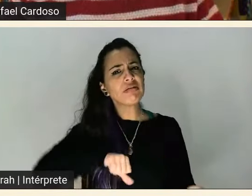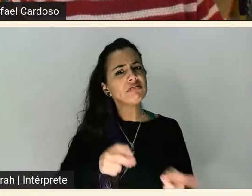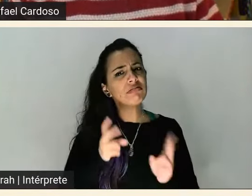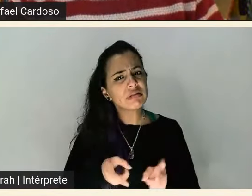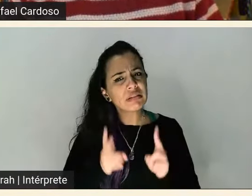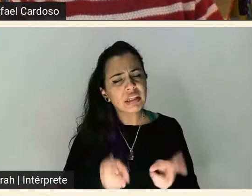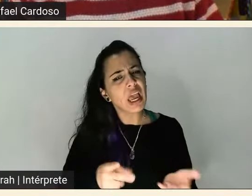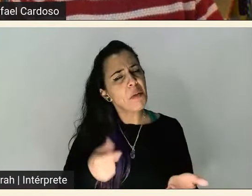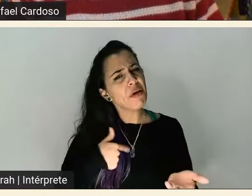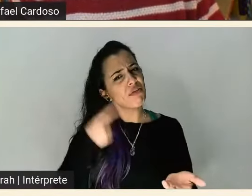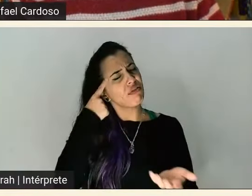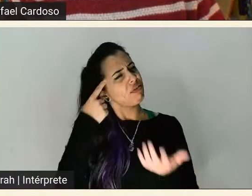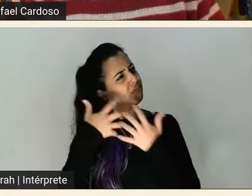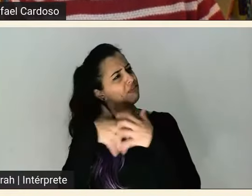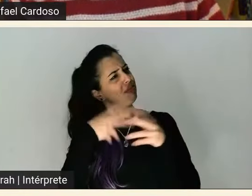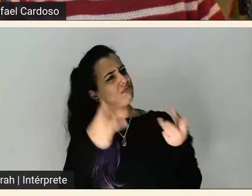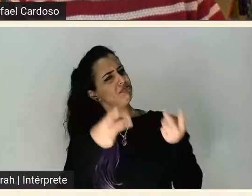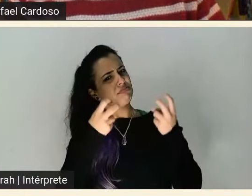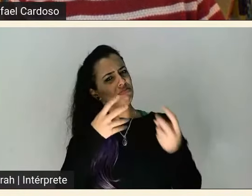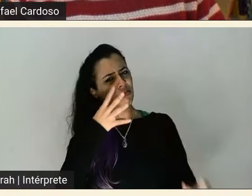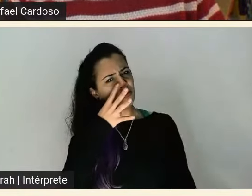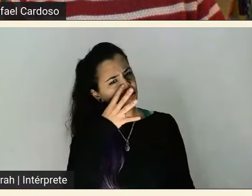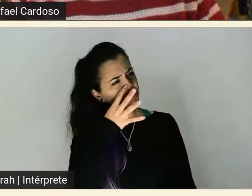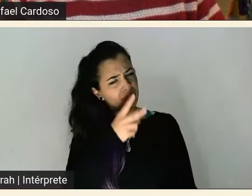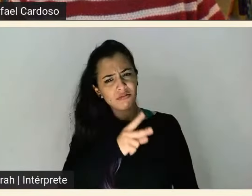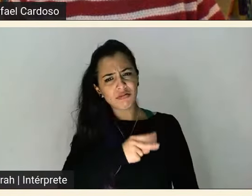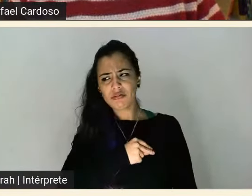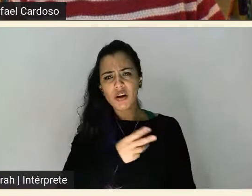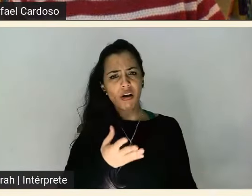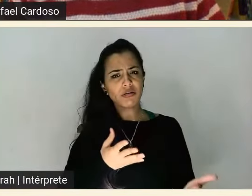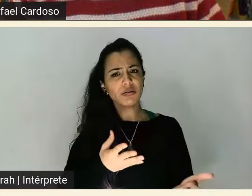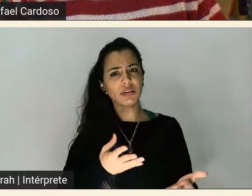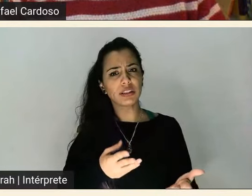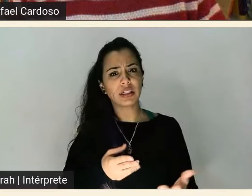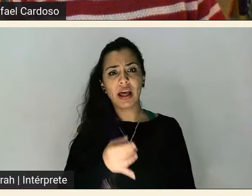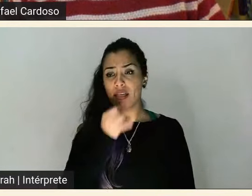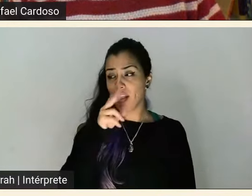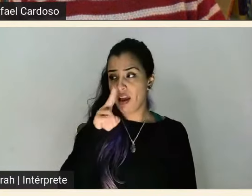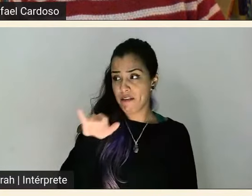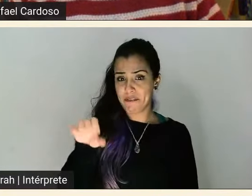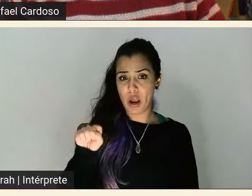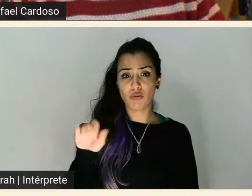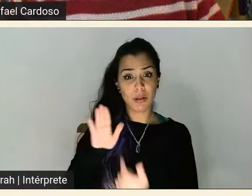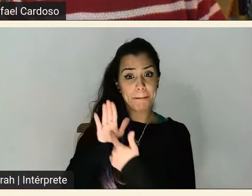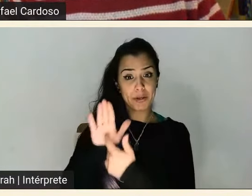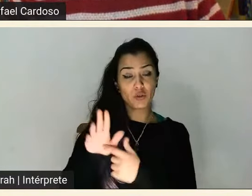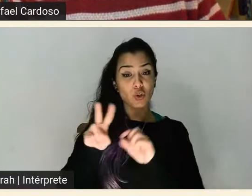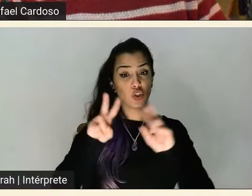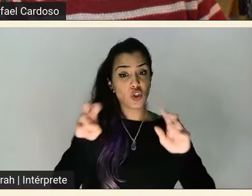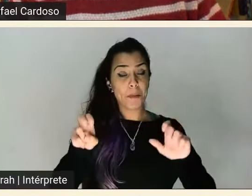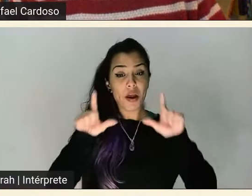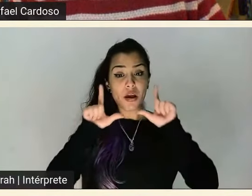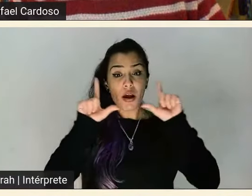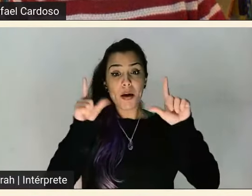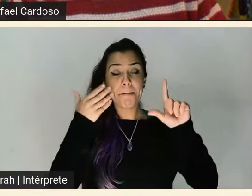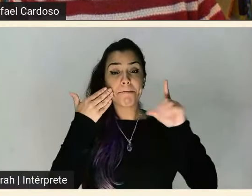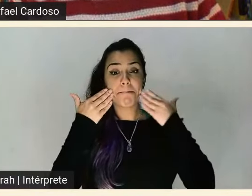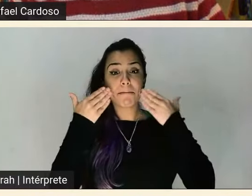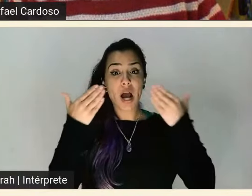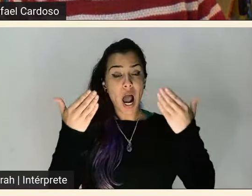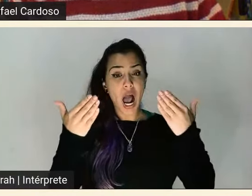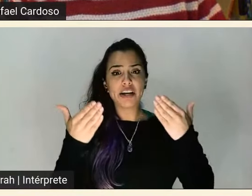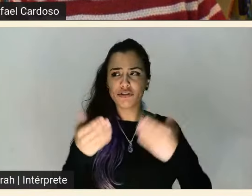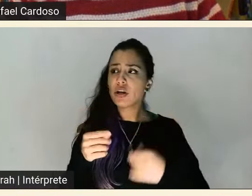Eu fiquei fascinado vendo o repertório que a Val nos apresentou de imagens. É um repertório muito